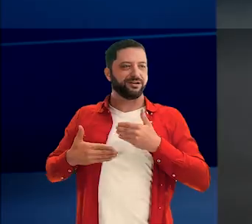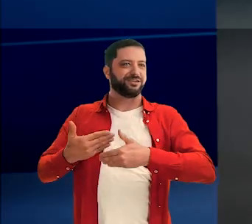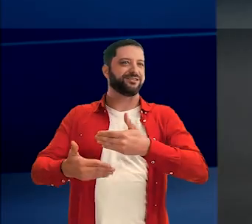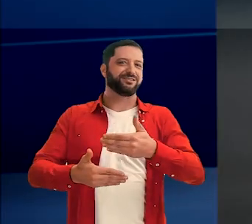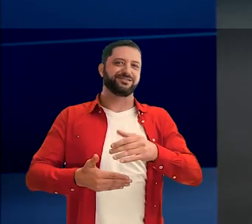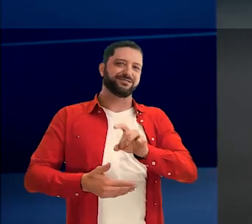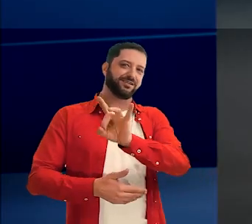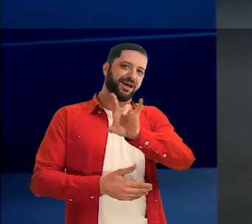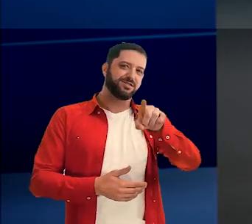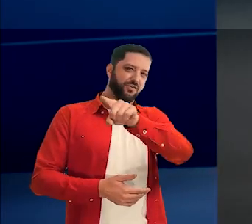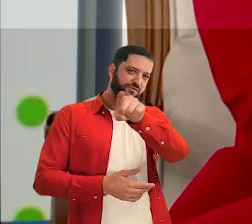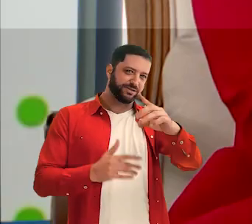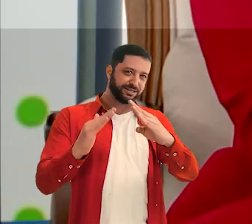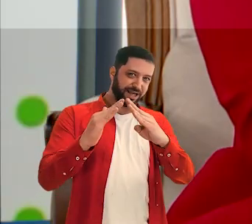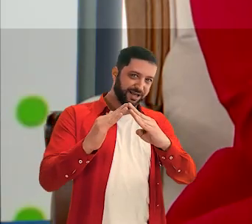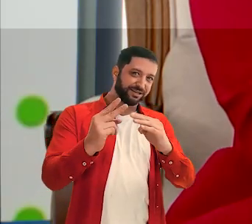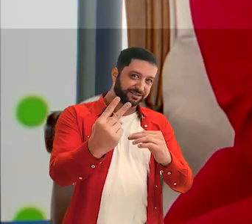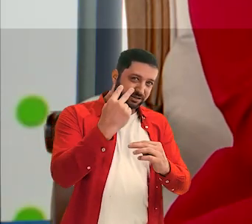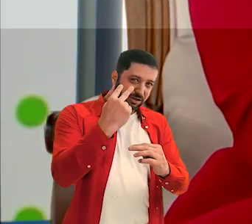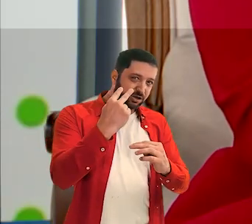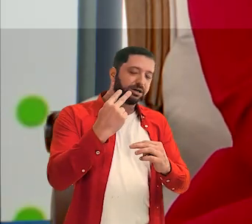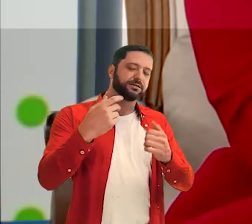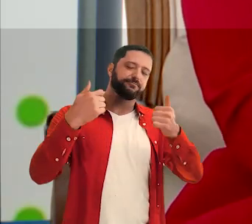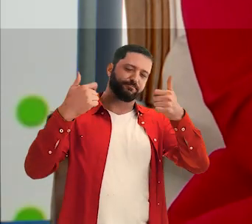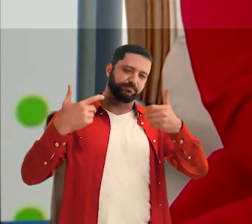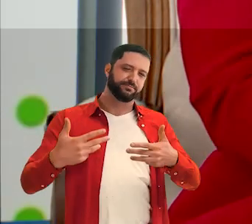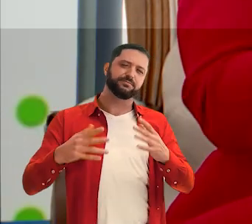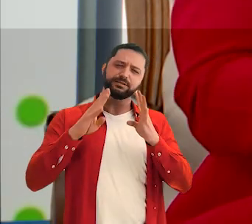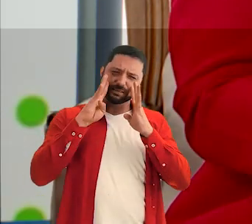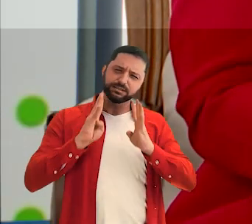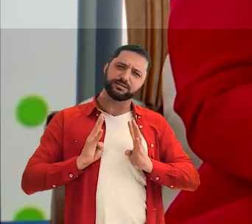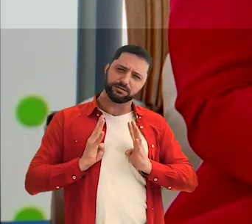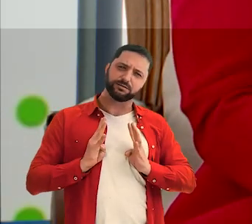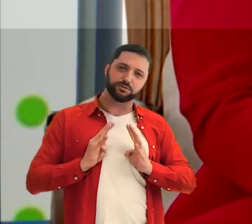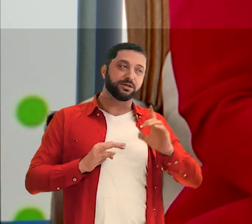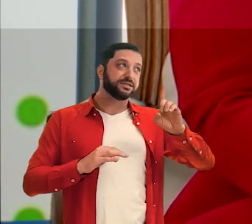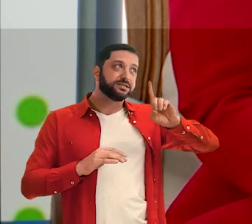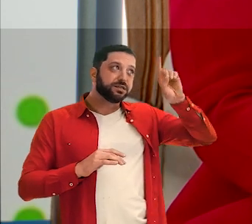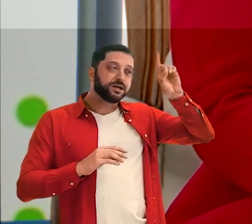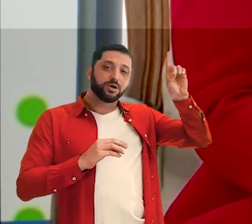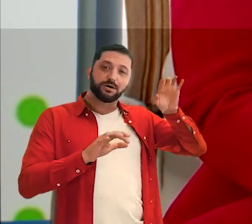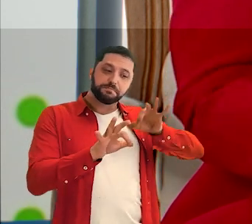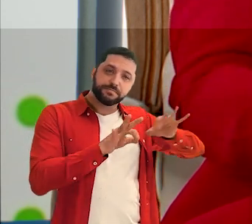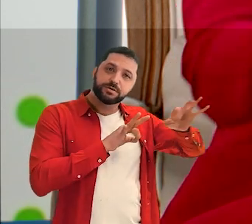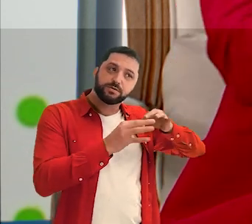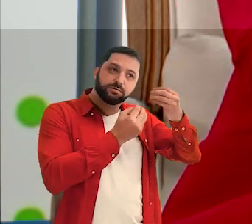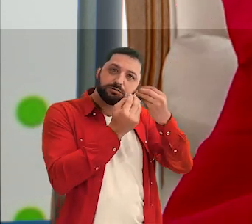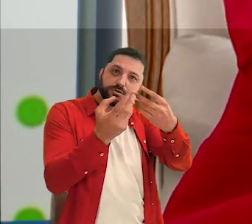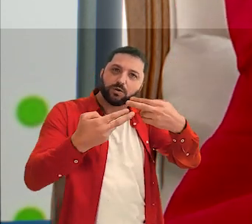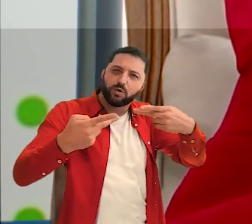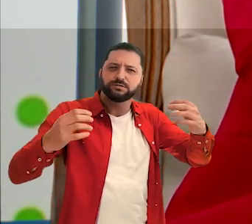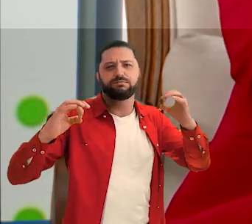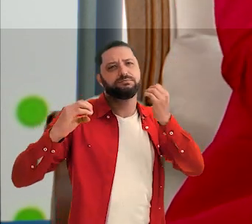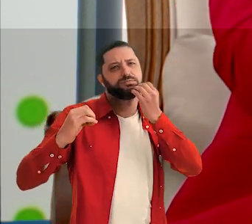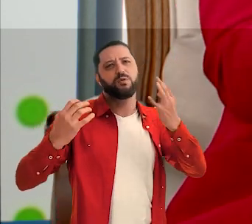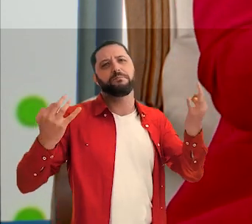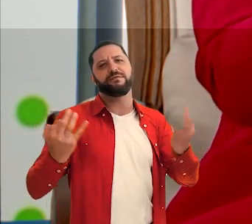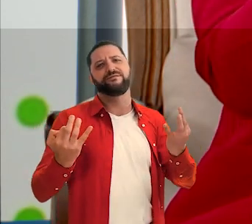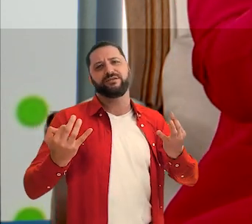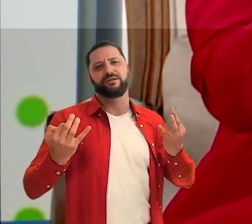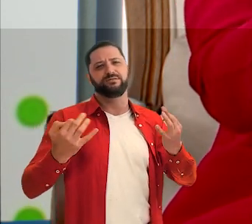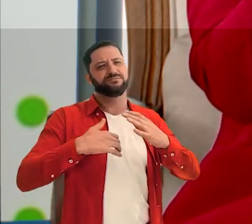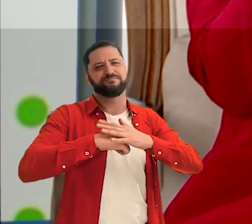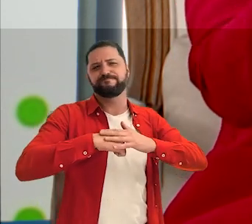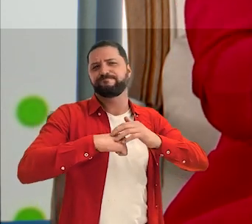ser. Então, que cada um de vocês que estão em casa entendam que o que Deus planejou para você, ele é bom,